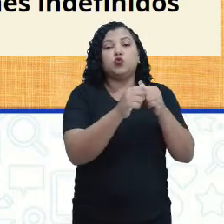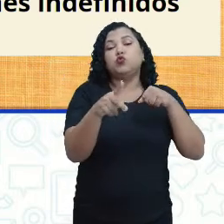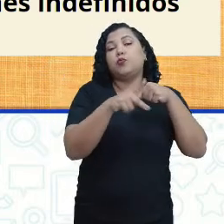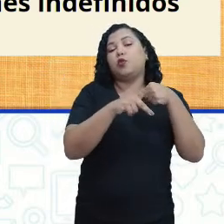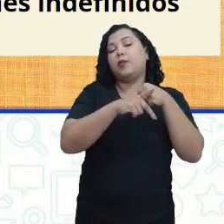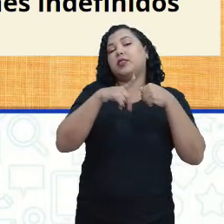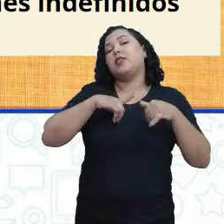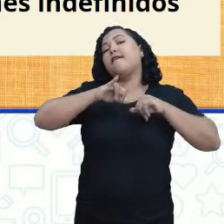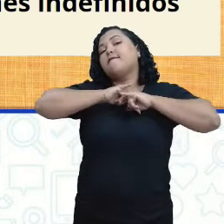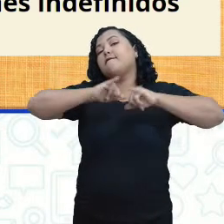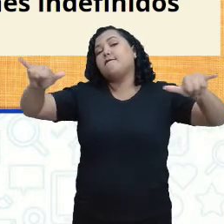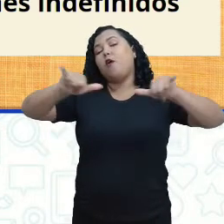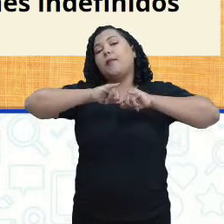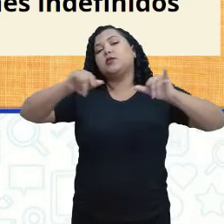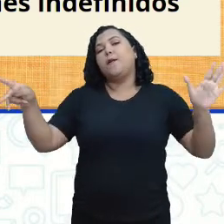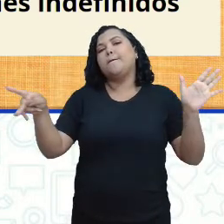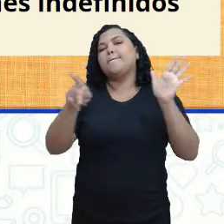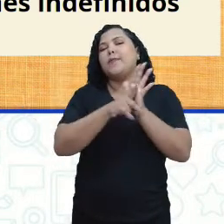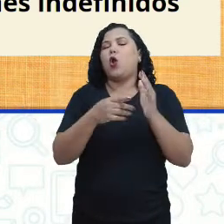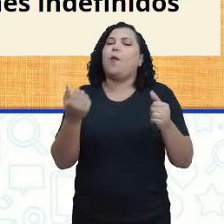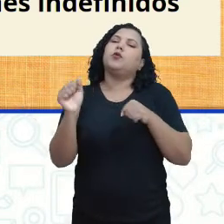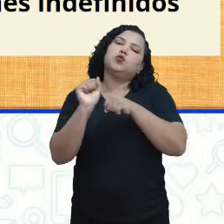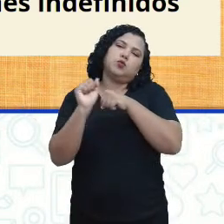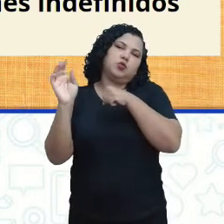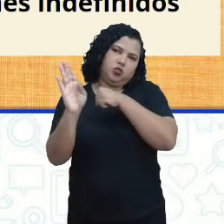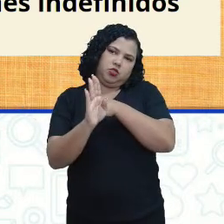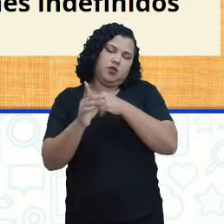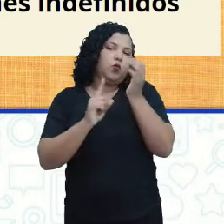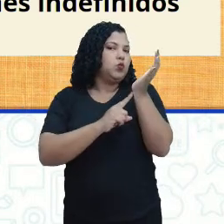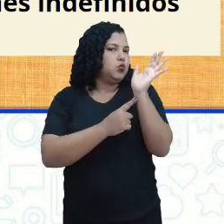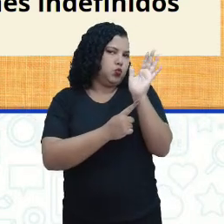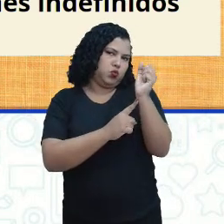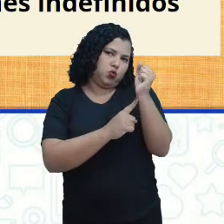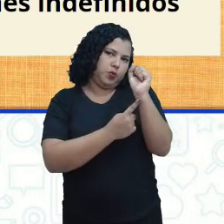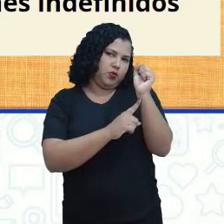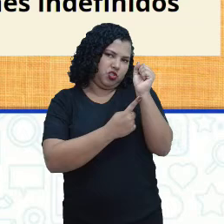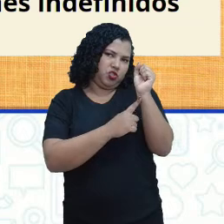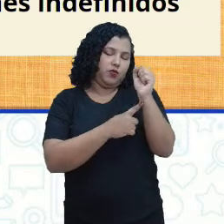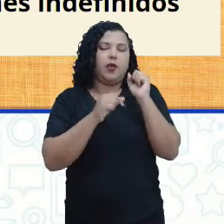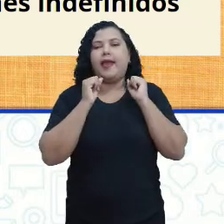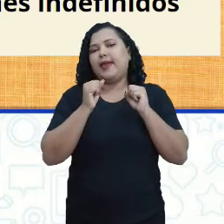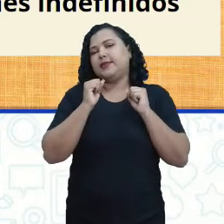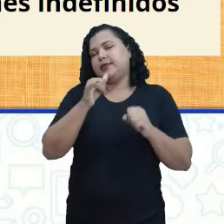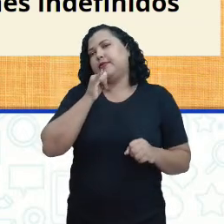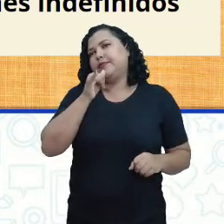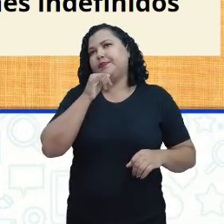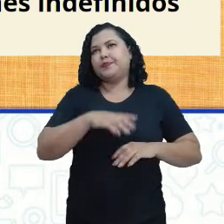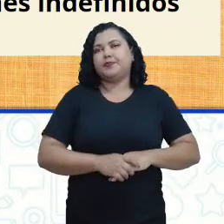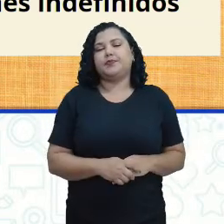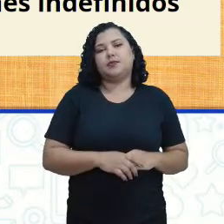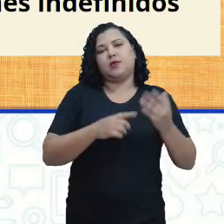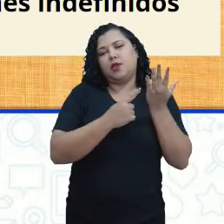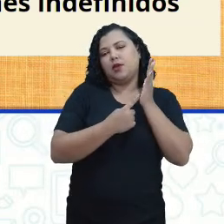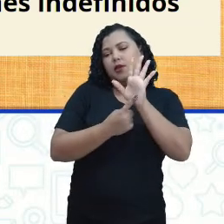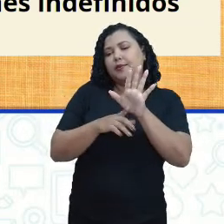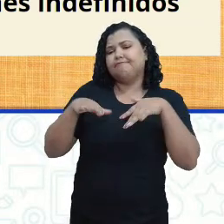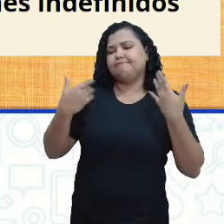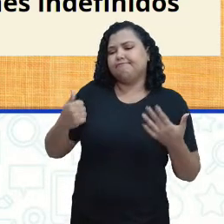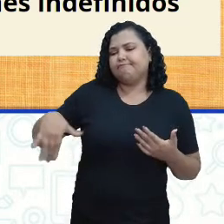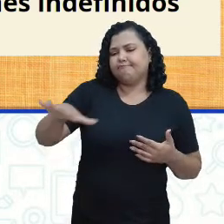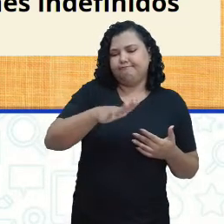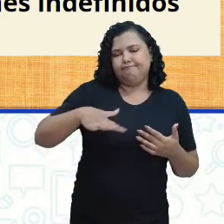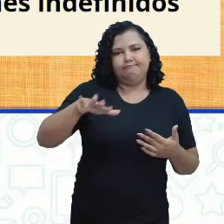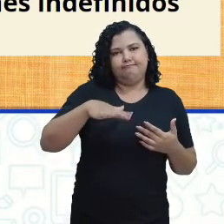dão informações sobre esses substantivos, podendo indicar o quê? A posição em relação às pessoas que